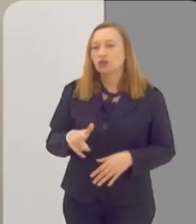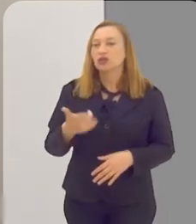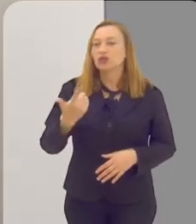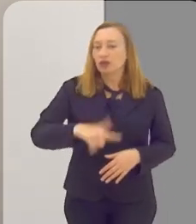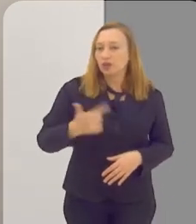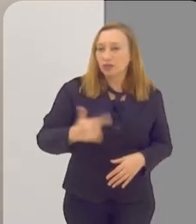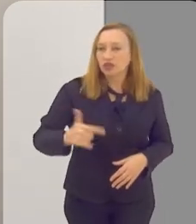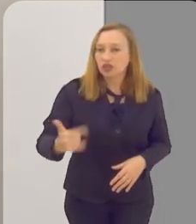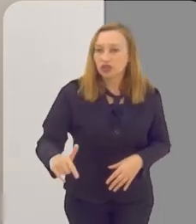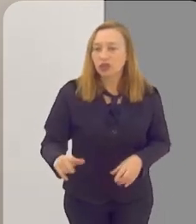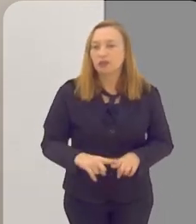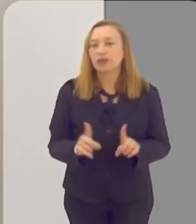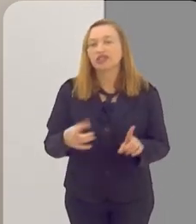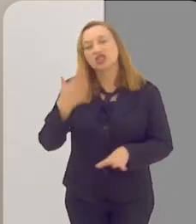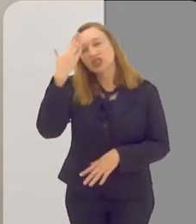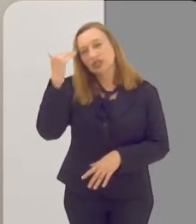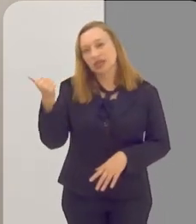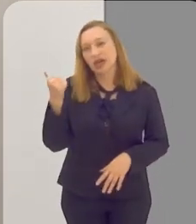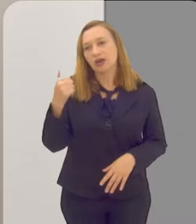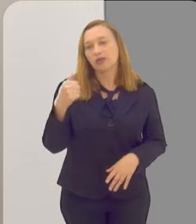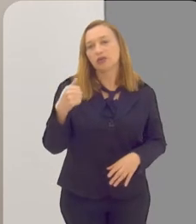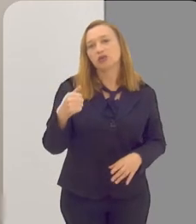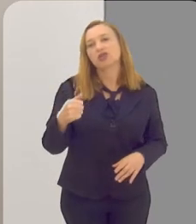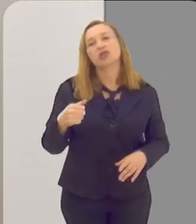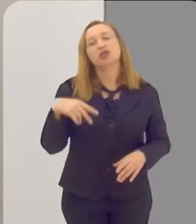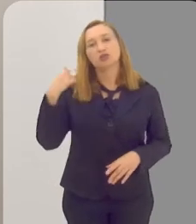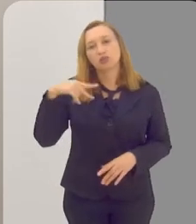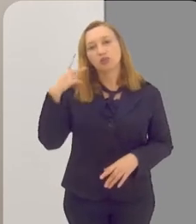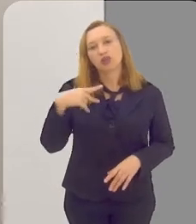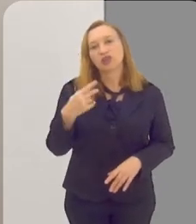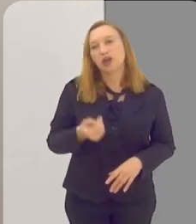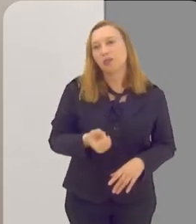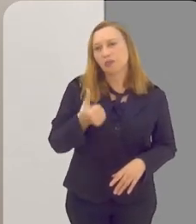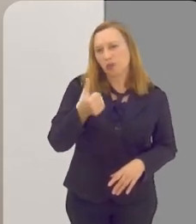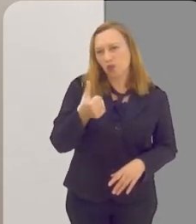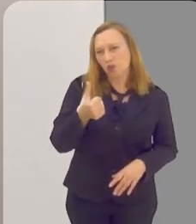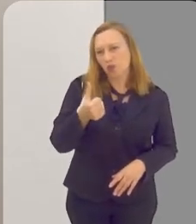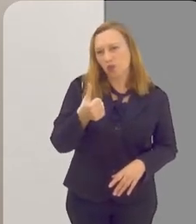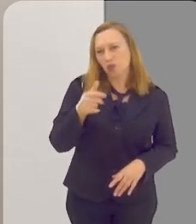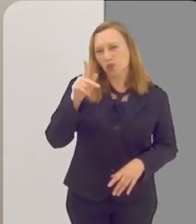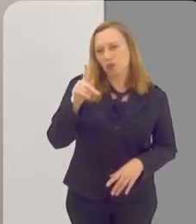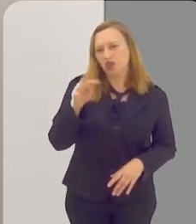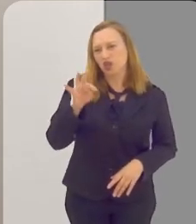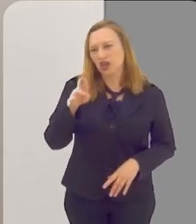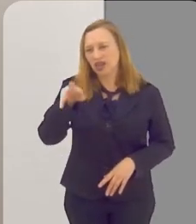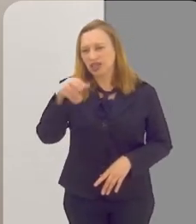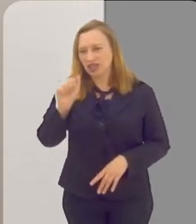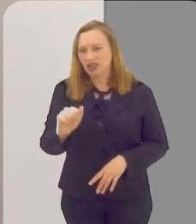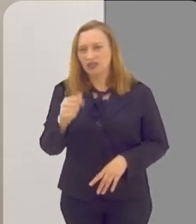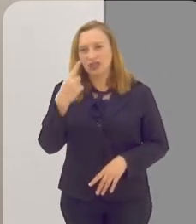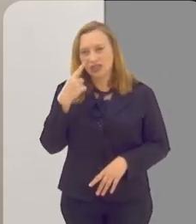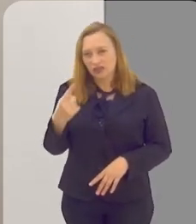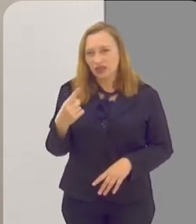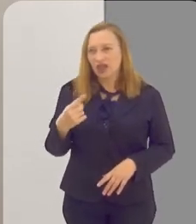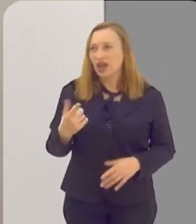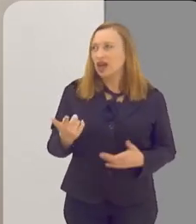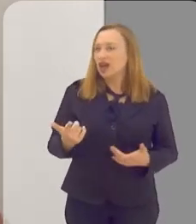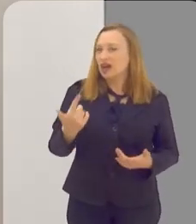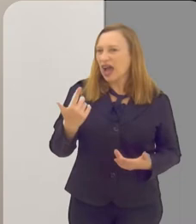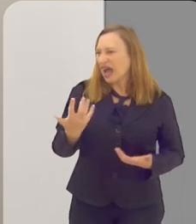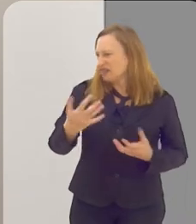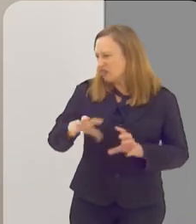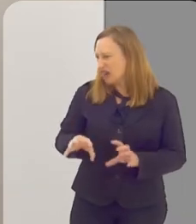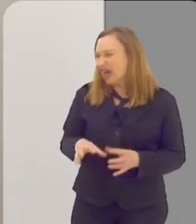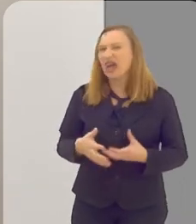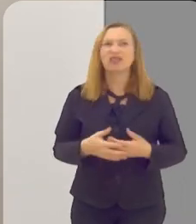mais uma vez eu vou ser repetitiva, mas a gente sabe que o meio político ele ficou um pouco pejorativo. Quem está participando ali,